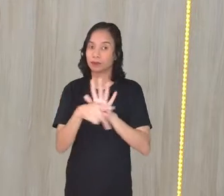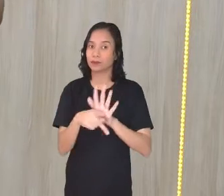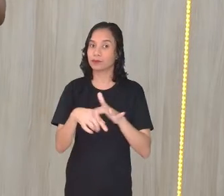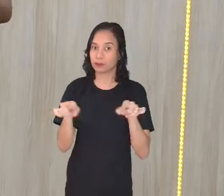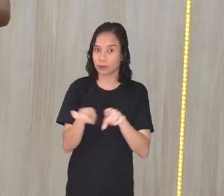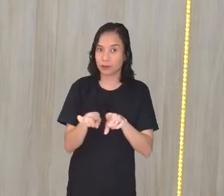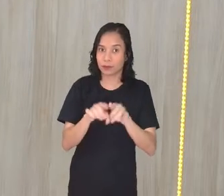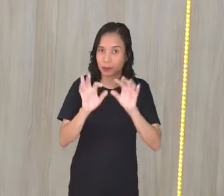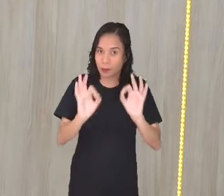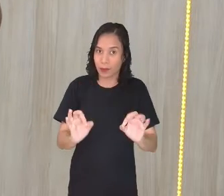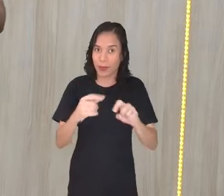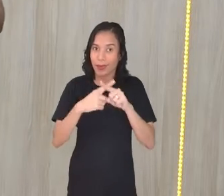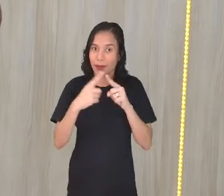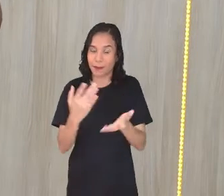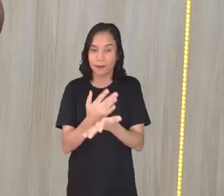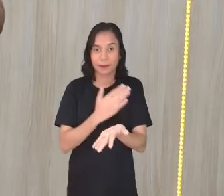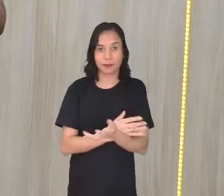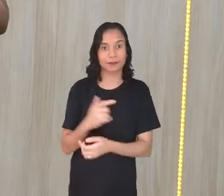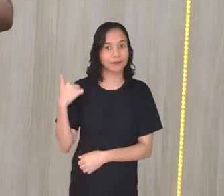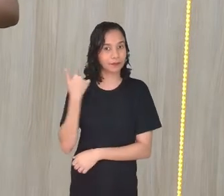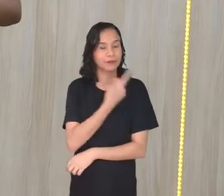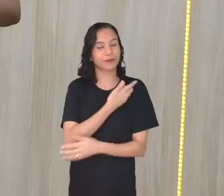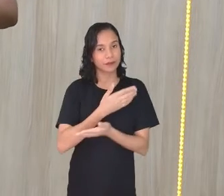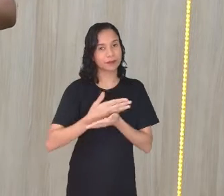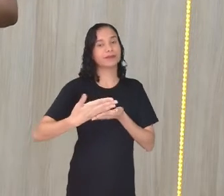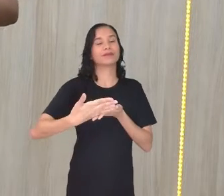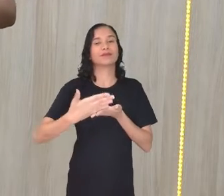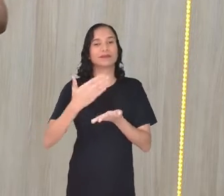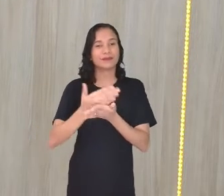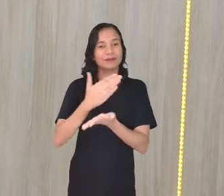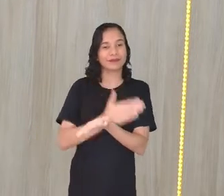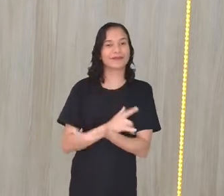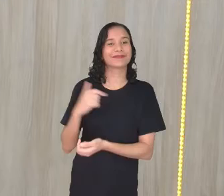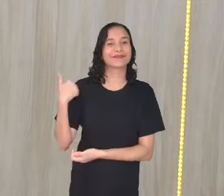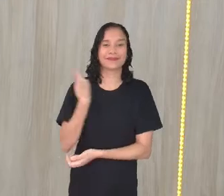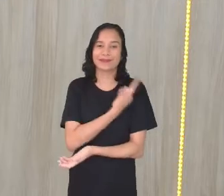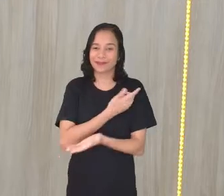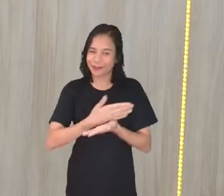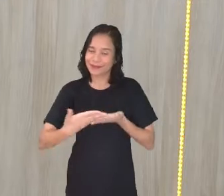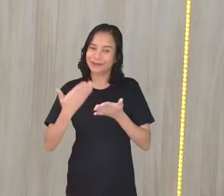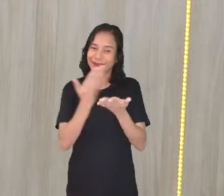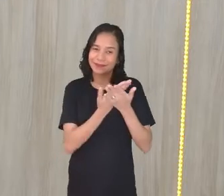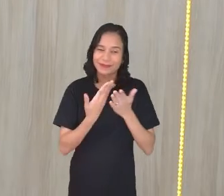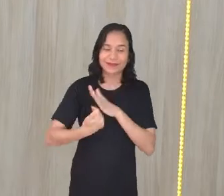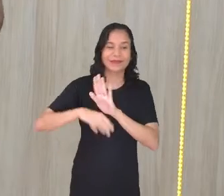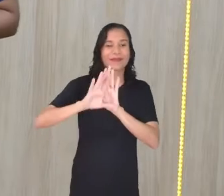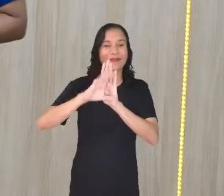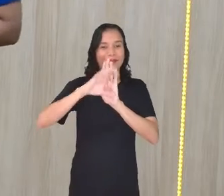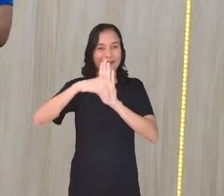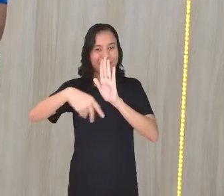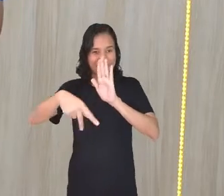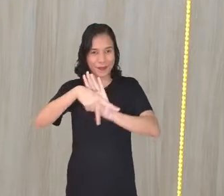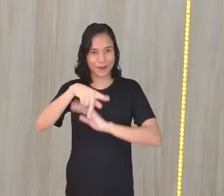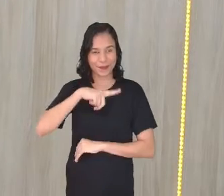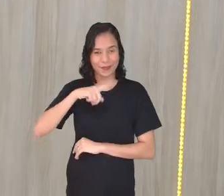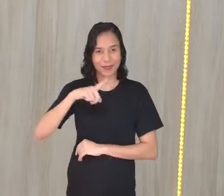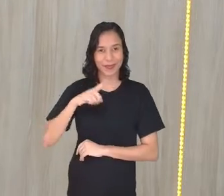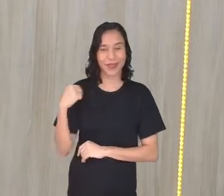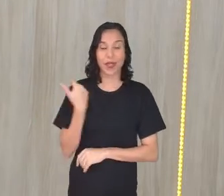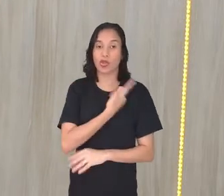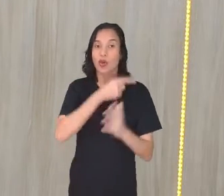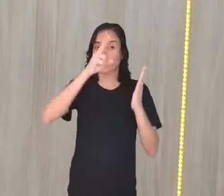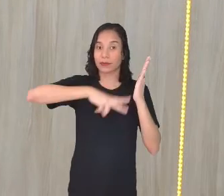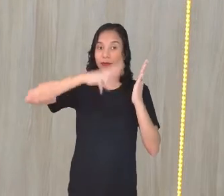tá? Mas antes de a gente entrar... Eita! Mas antes da gente entrar no conceito propriamente dito, a gente vai ler